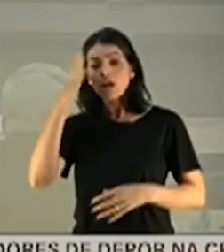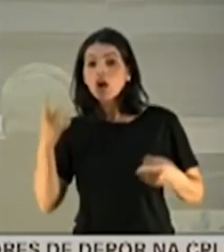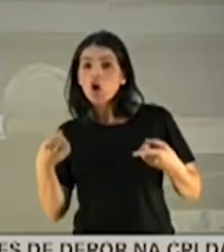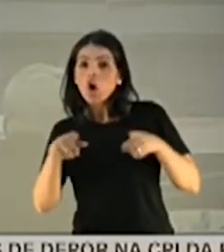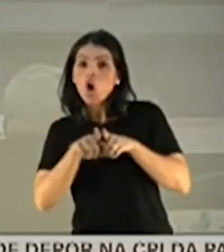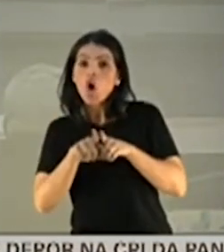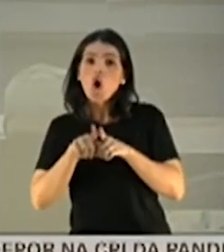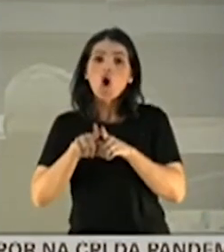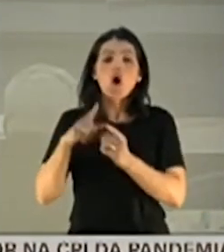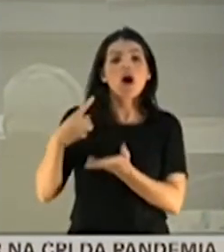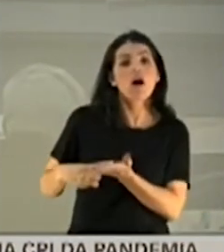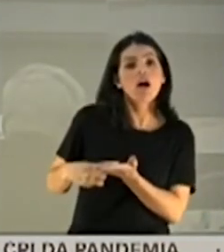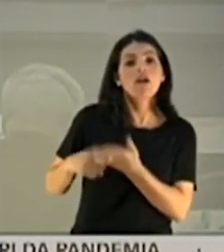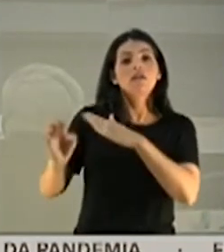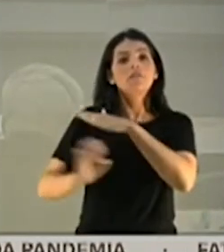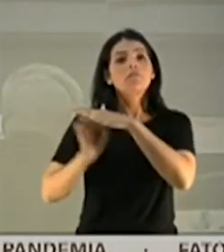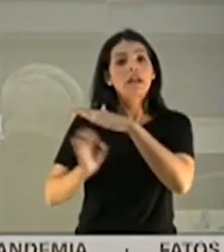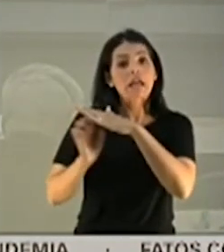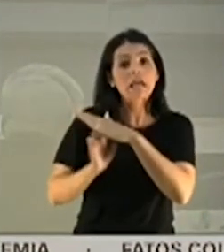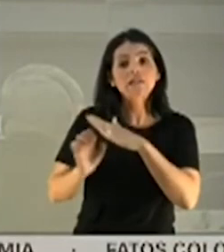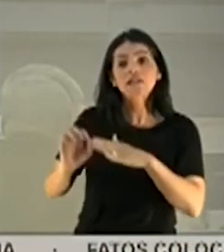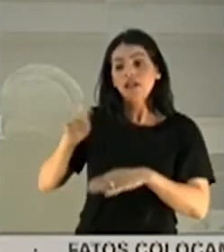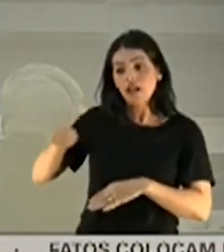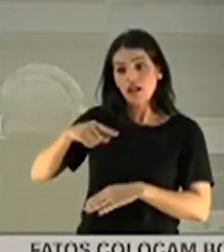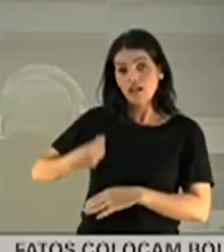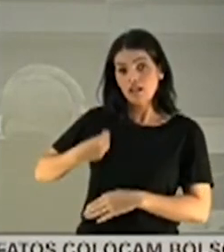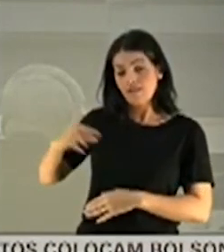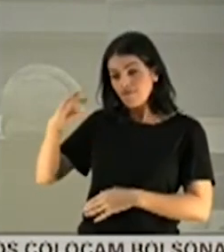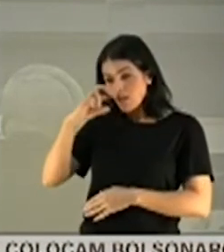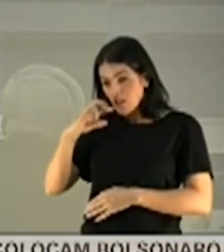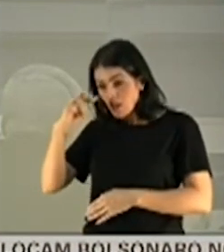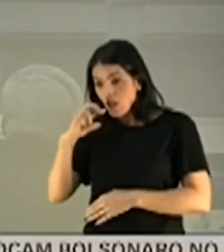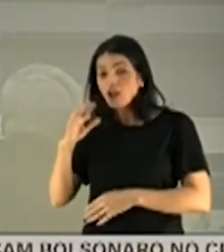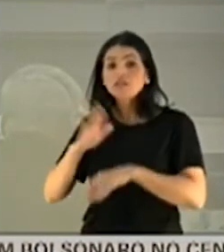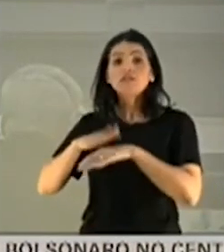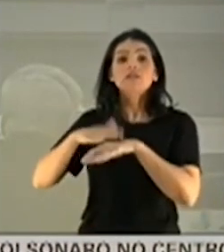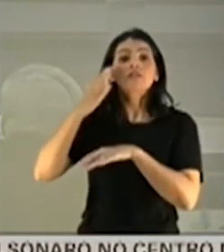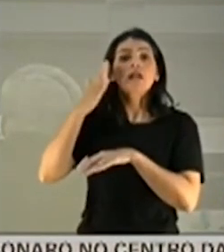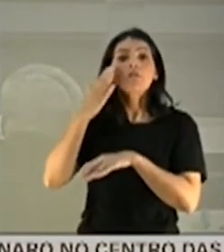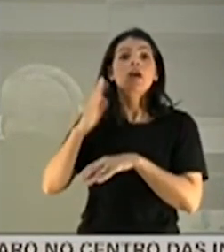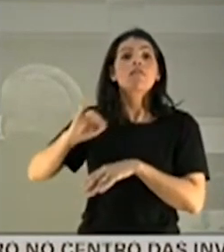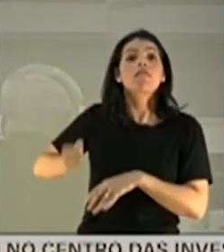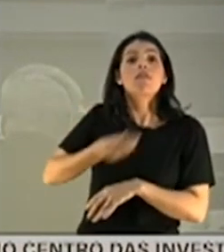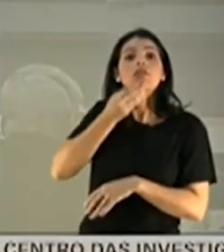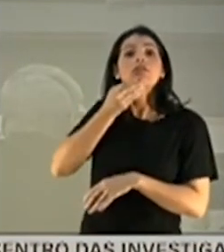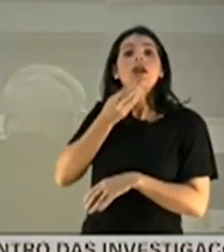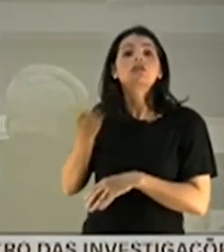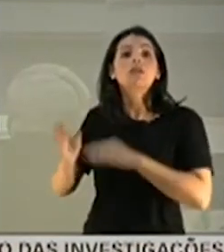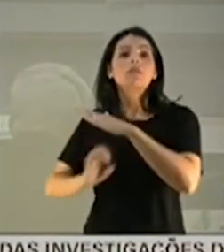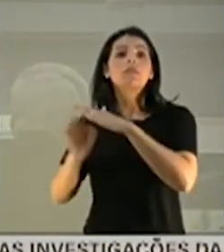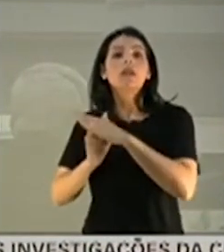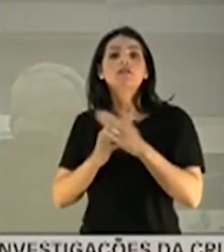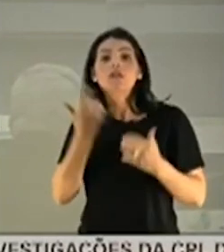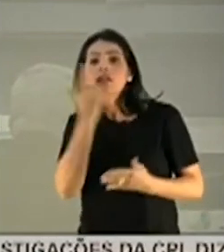alguma empresa que esteja em investigação, procurar saber quais são as vantagens indevidas que essas empresas